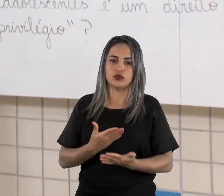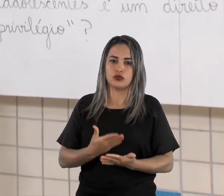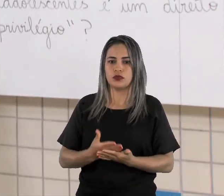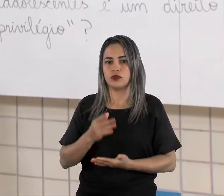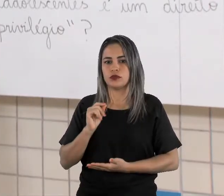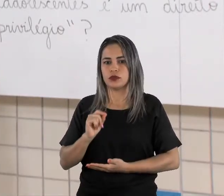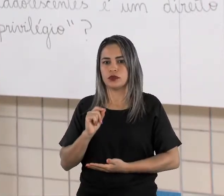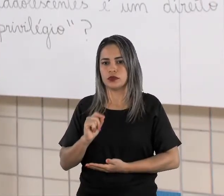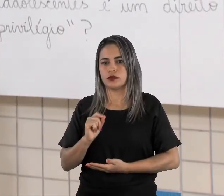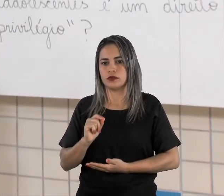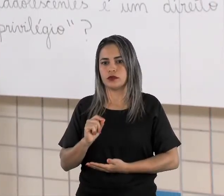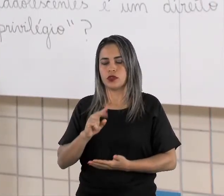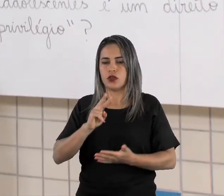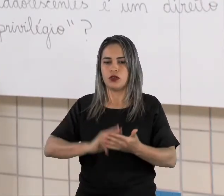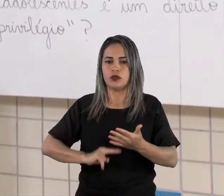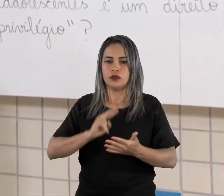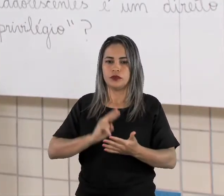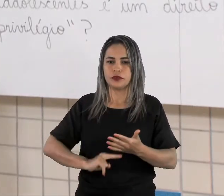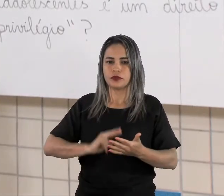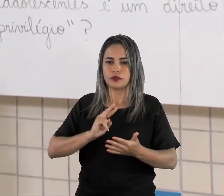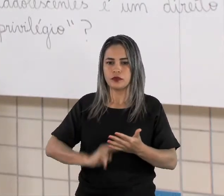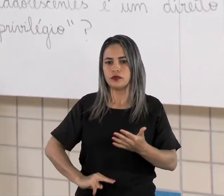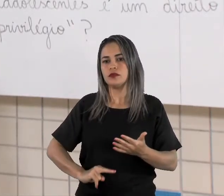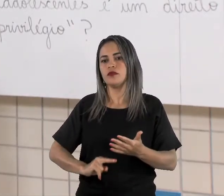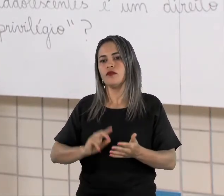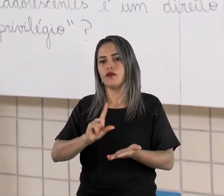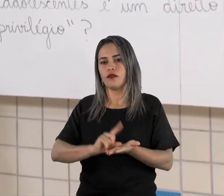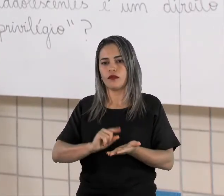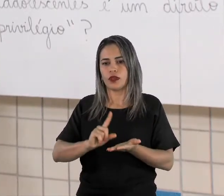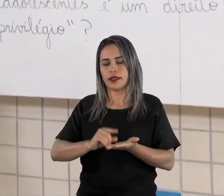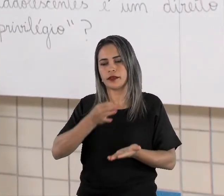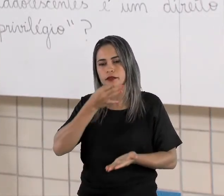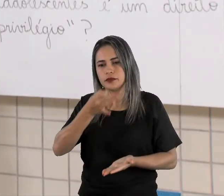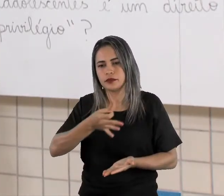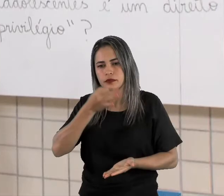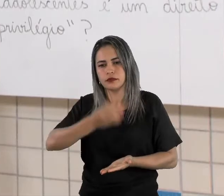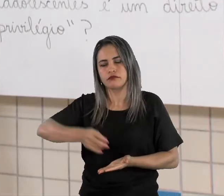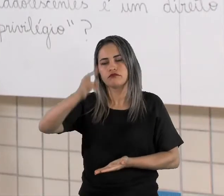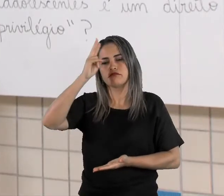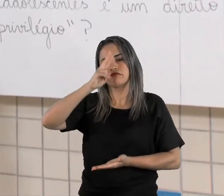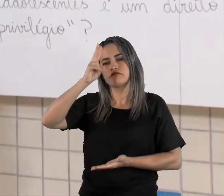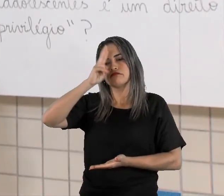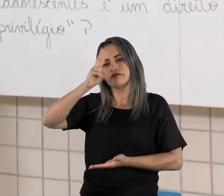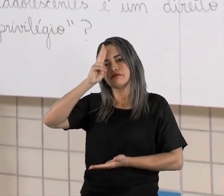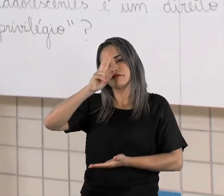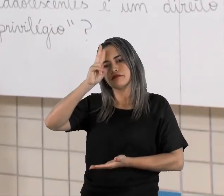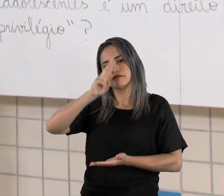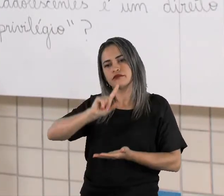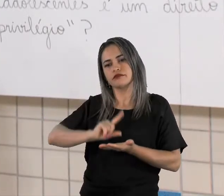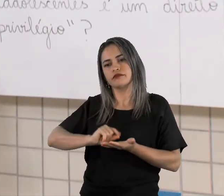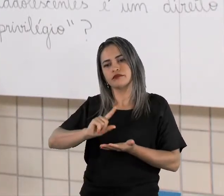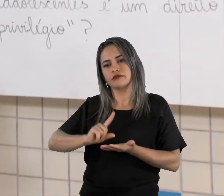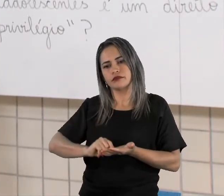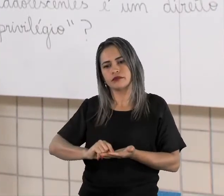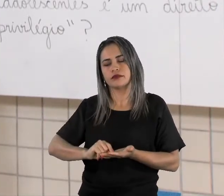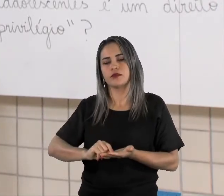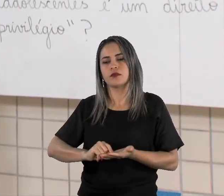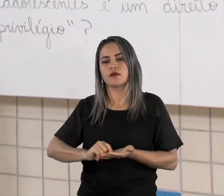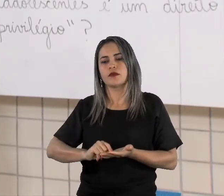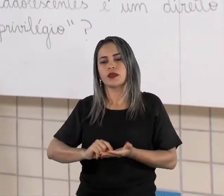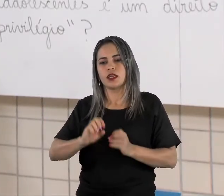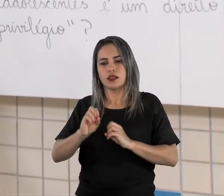nós vimos? Nós lemos um artigo de opinião, relembramos que o artigo de opinião ele vai trabalhar